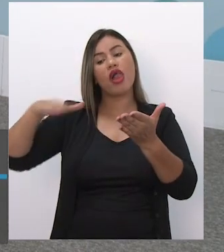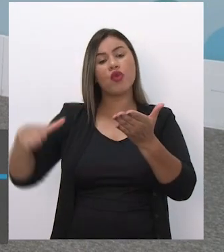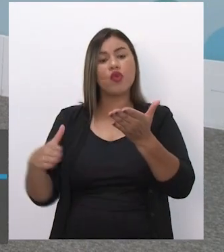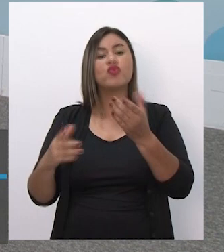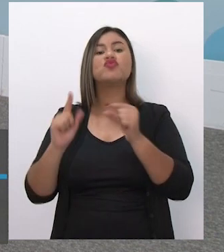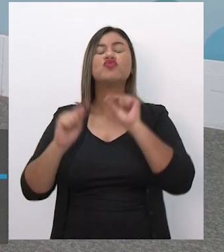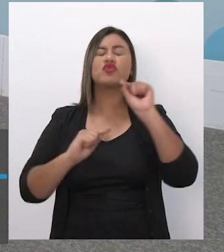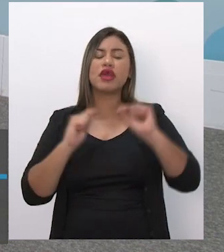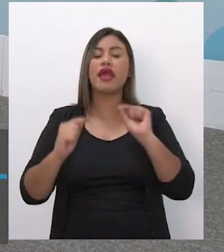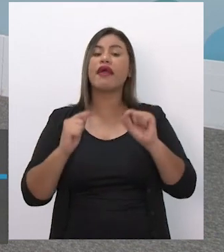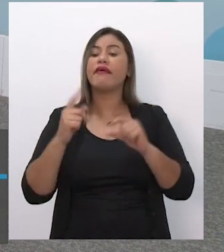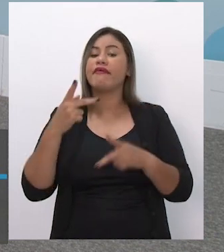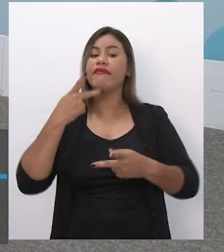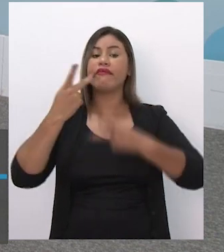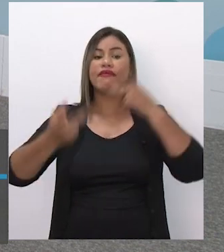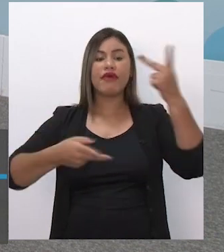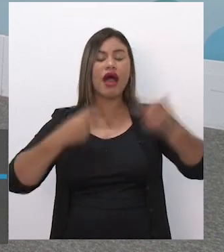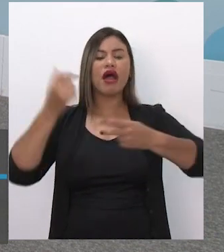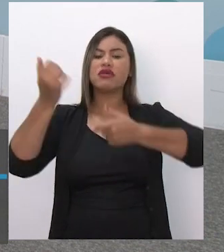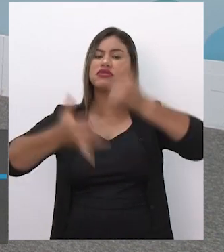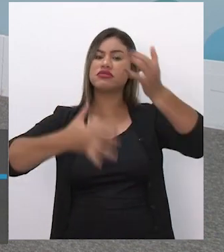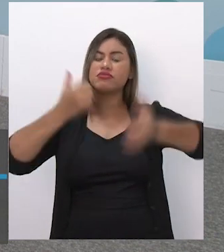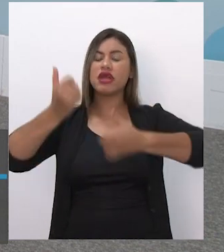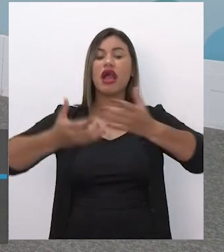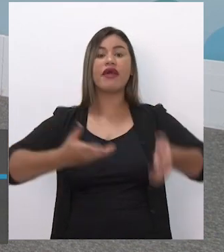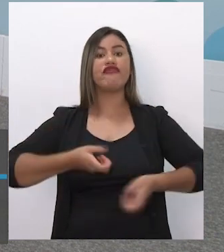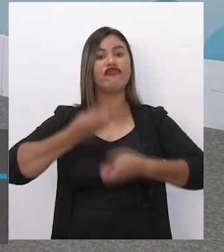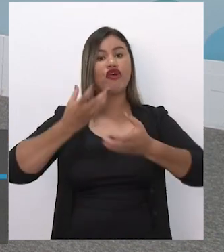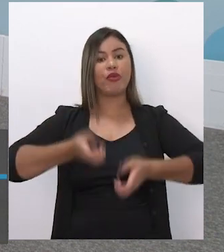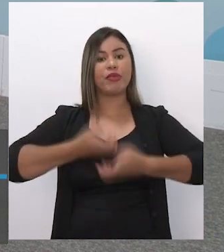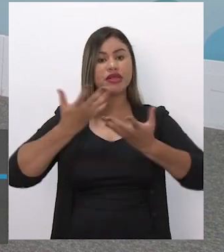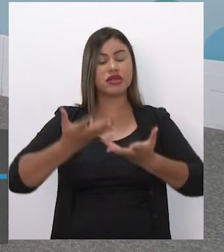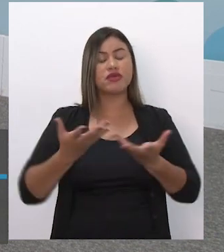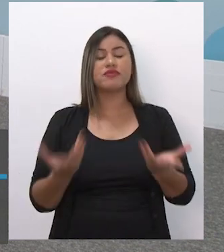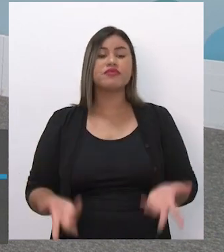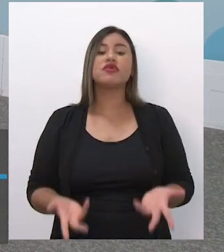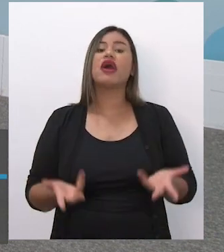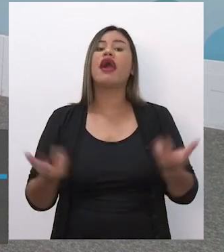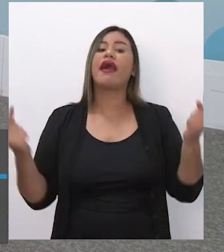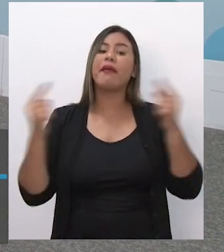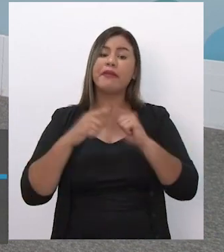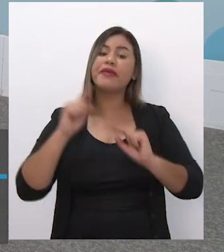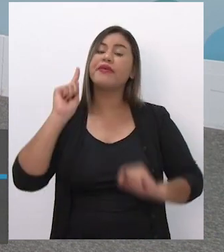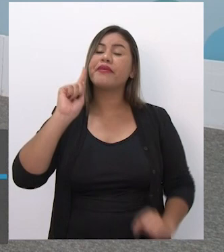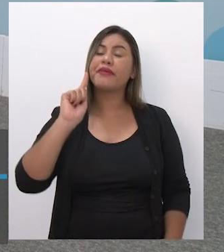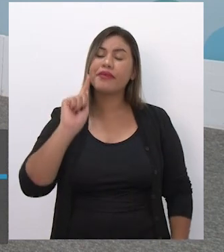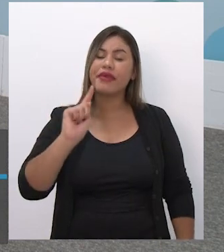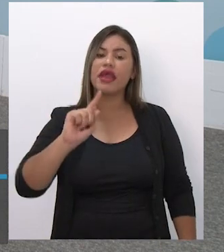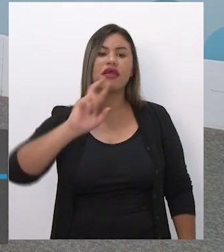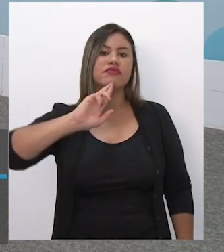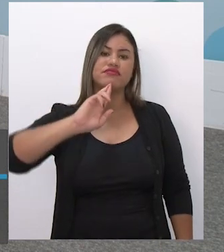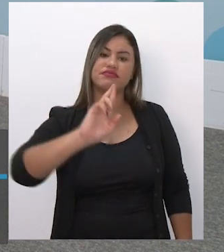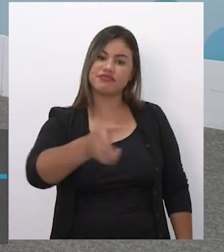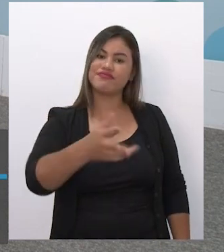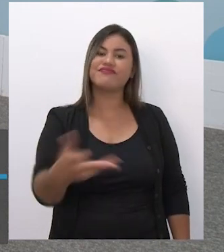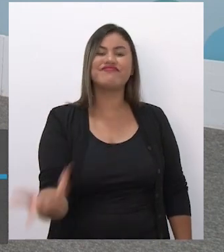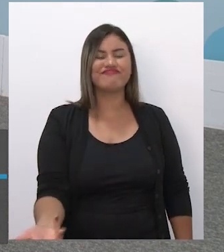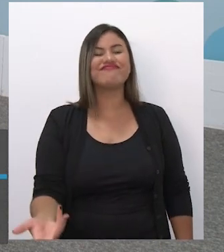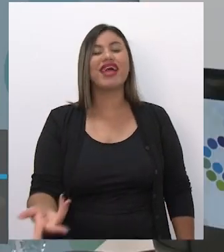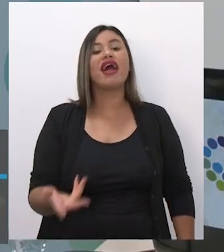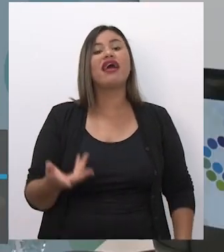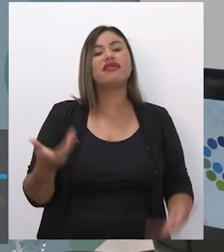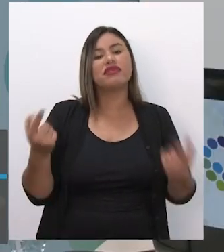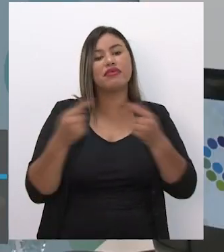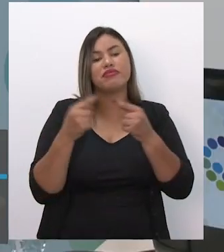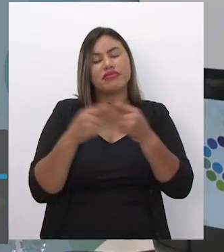compartilhe, portanto, essas informações, ou seja, professora Gisele, os resultados, que é aí que está relacionada a questão da escrita